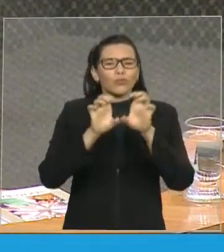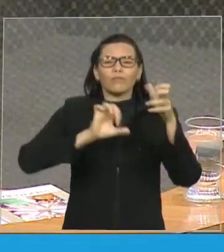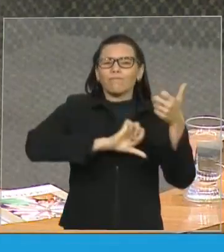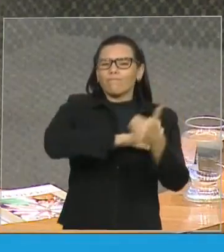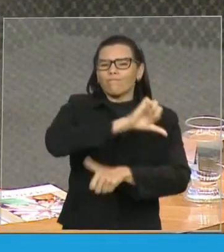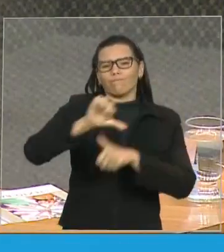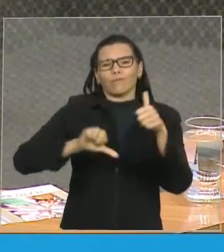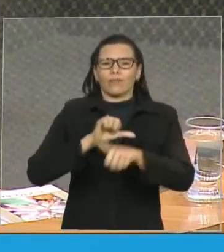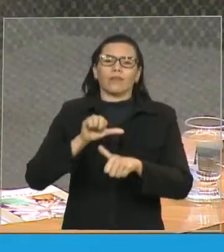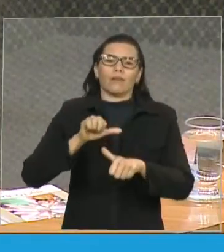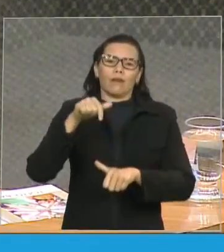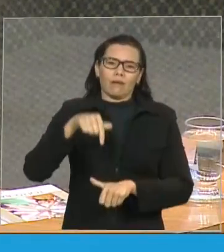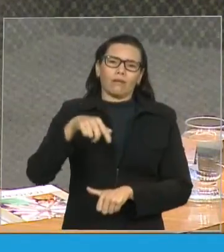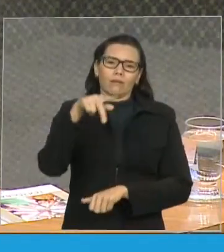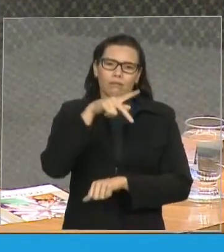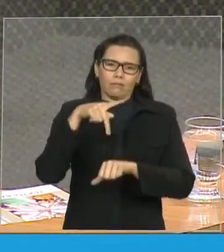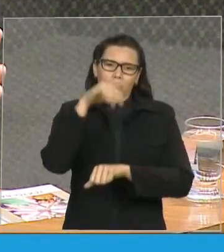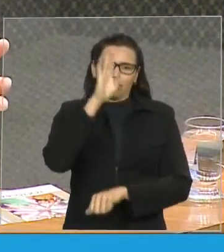nosso país.